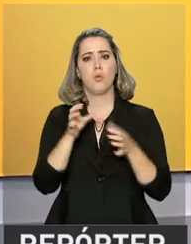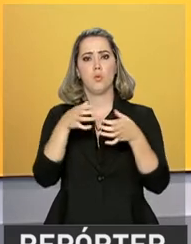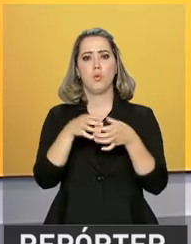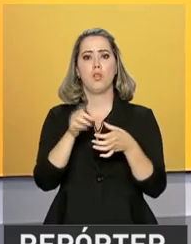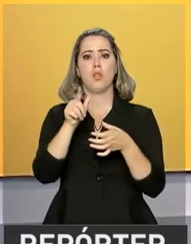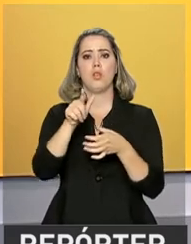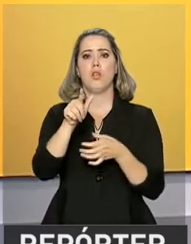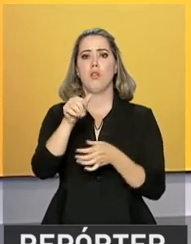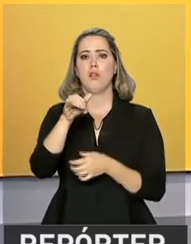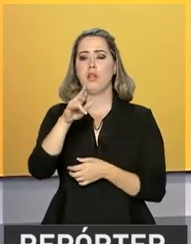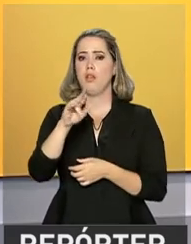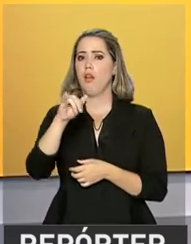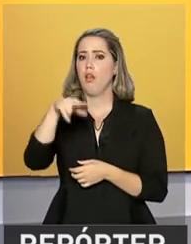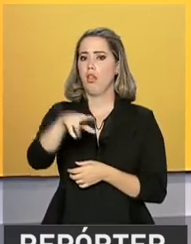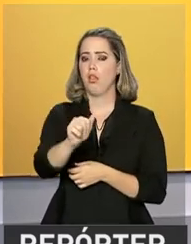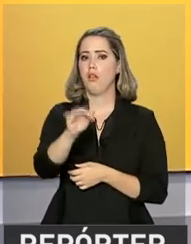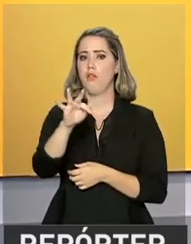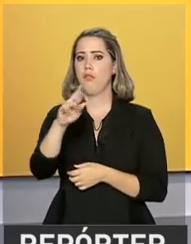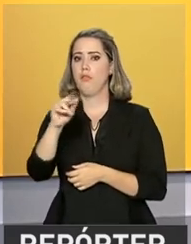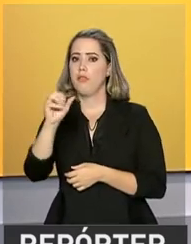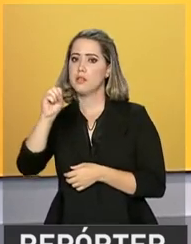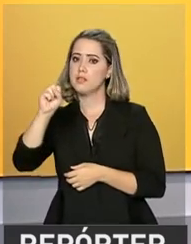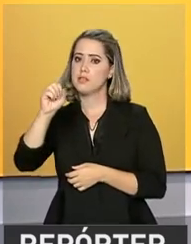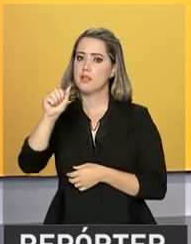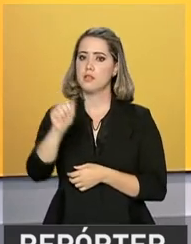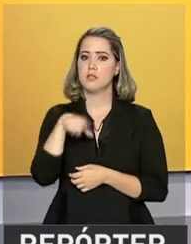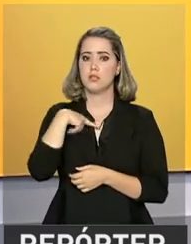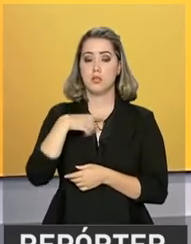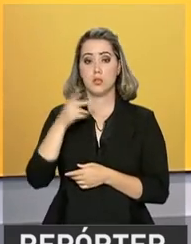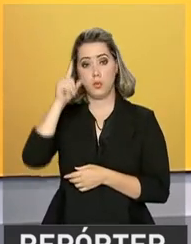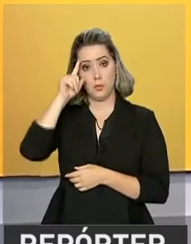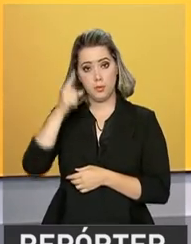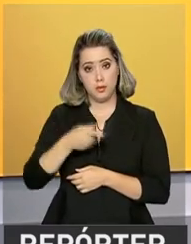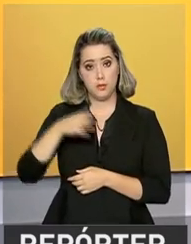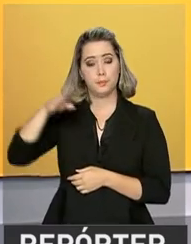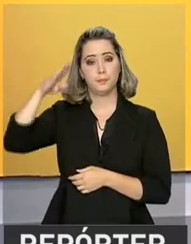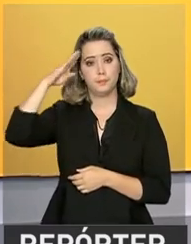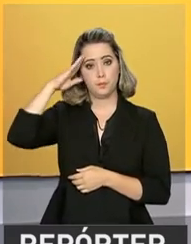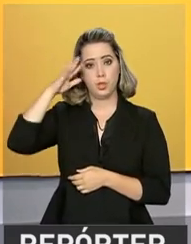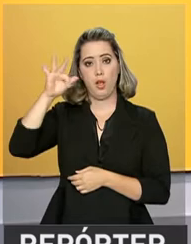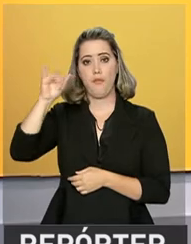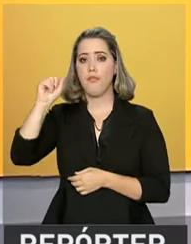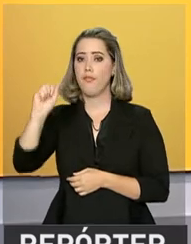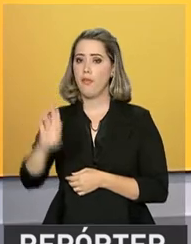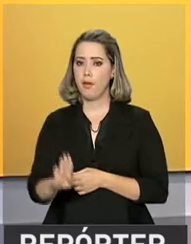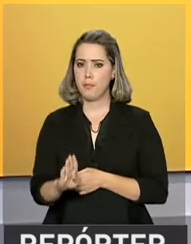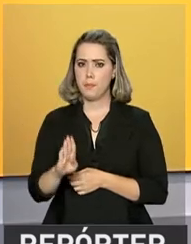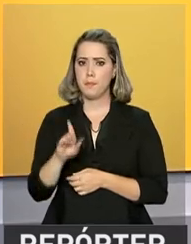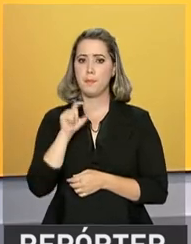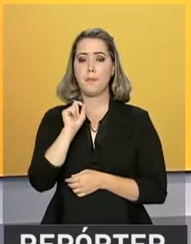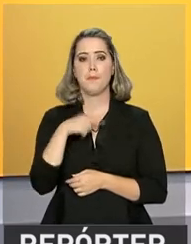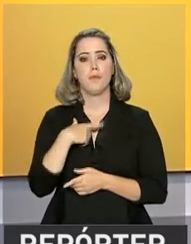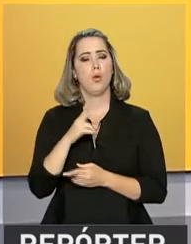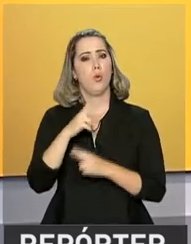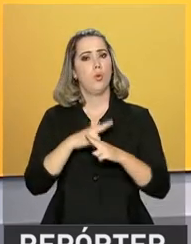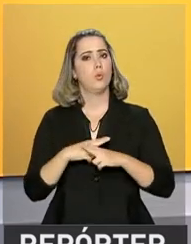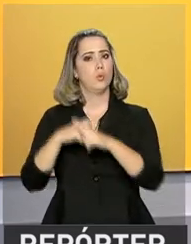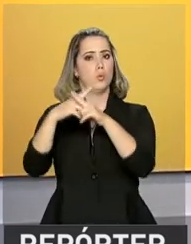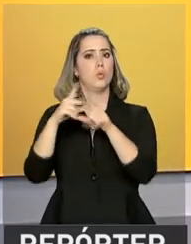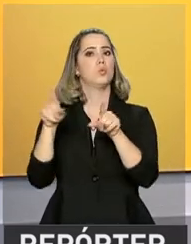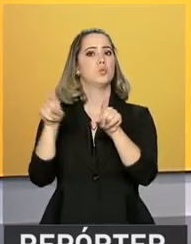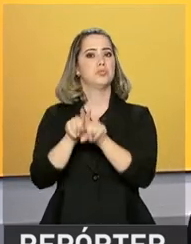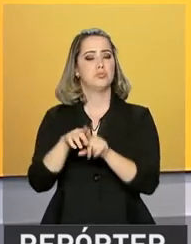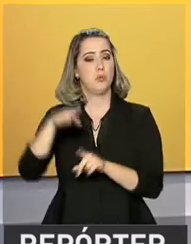na guiana francesa sob o comando da força aérea brasileira o uso desse satélite será civil e